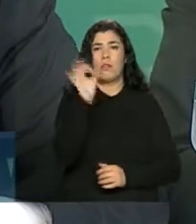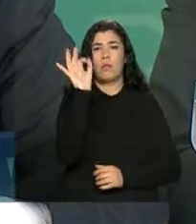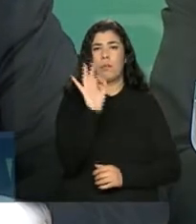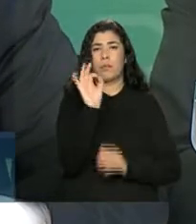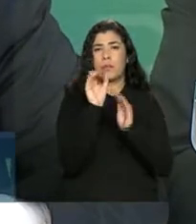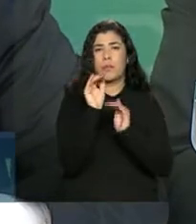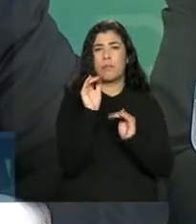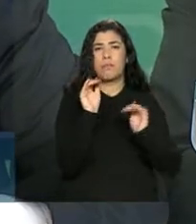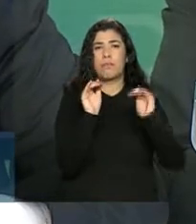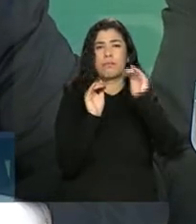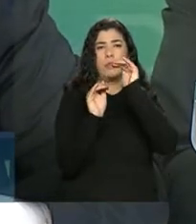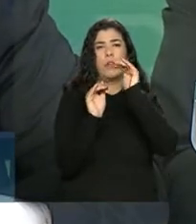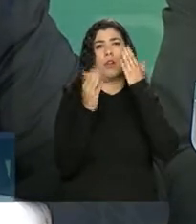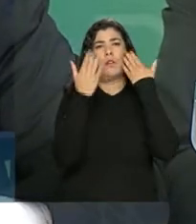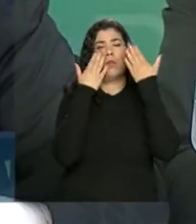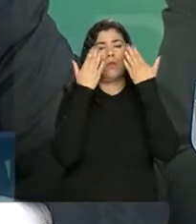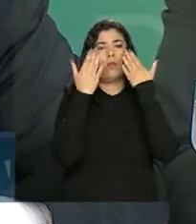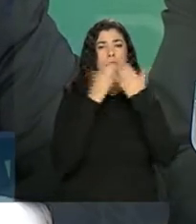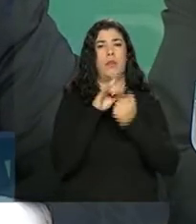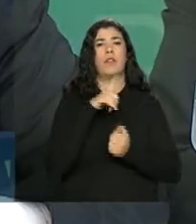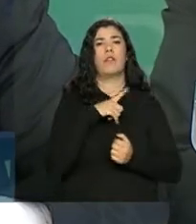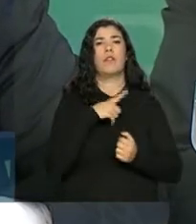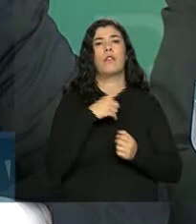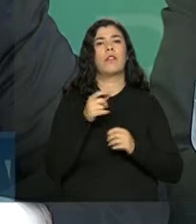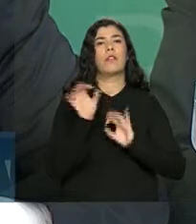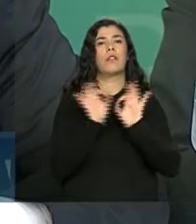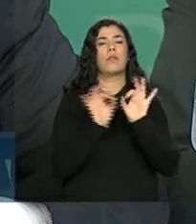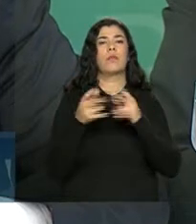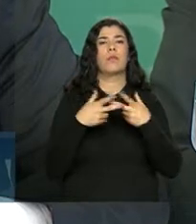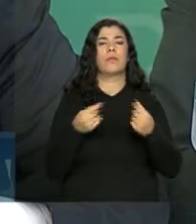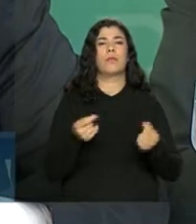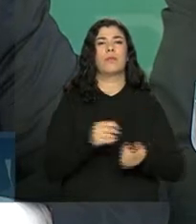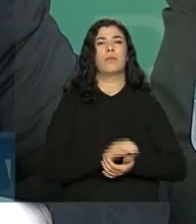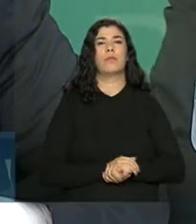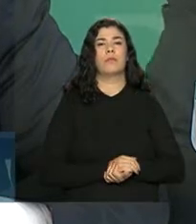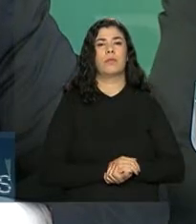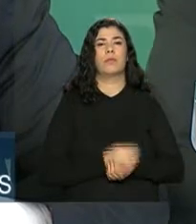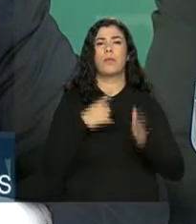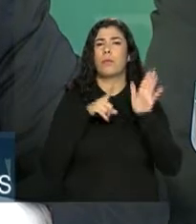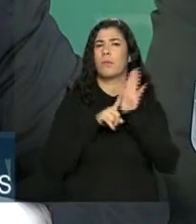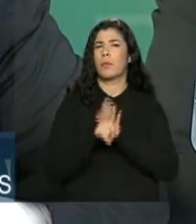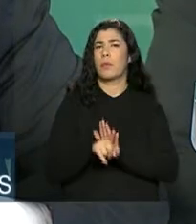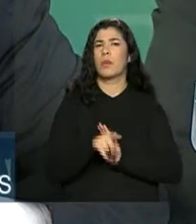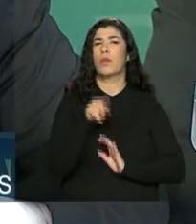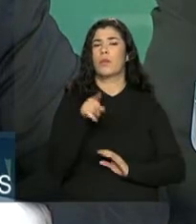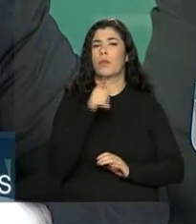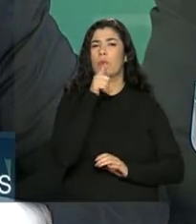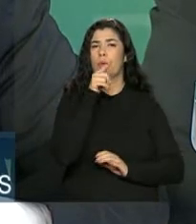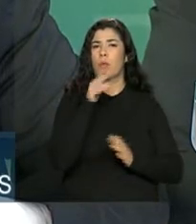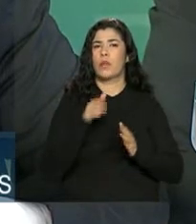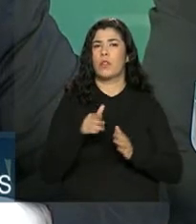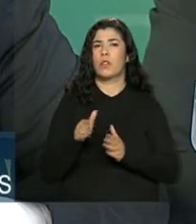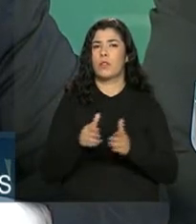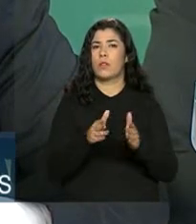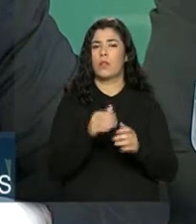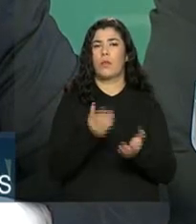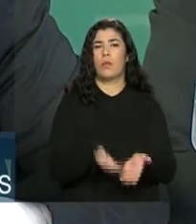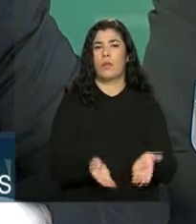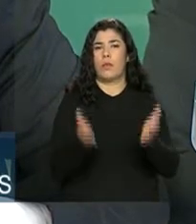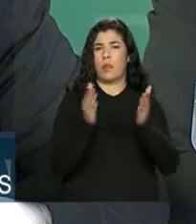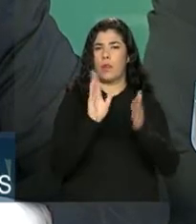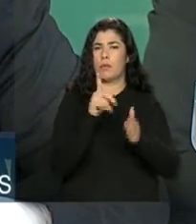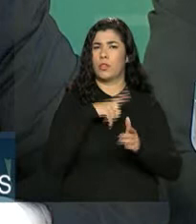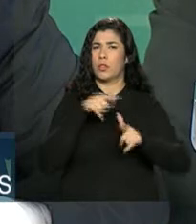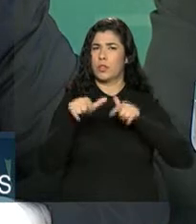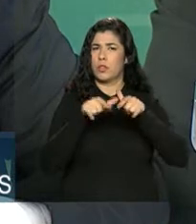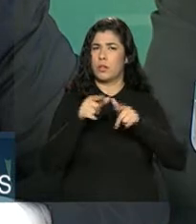mais 16 por cento o chamado volume equivalente do Paraíba do Sul a em Paraíba